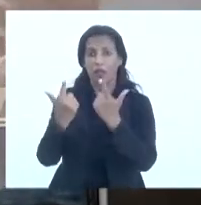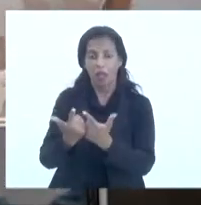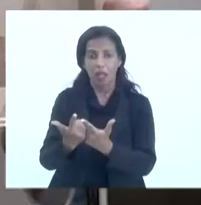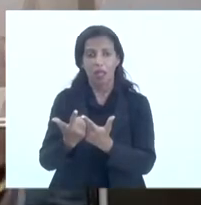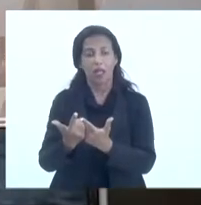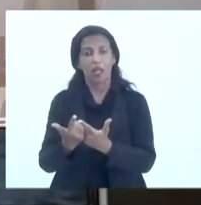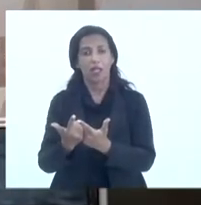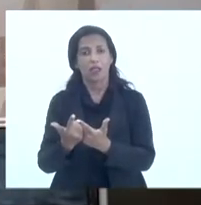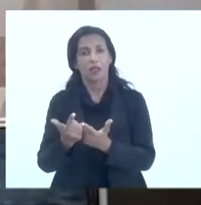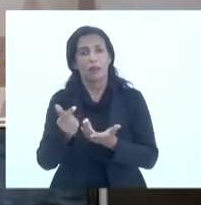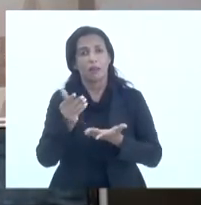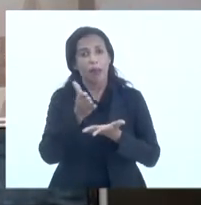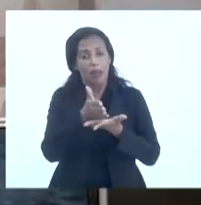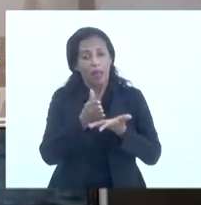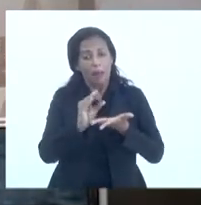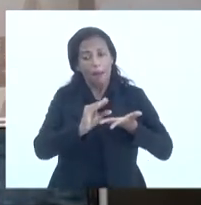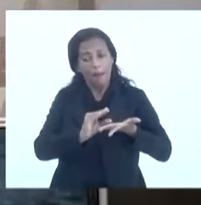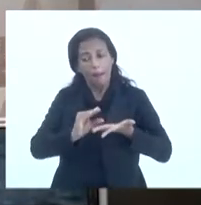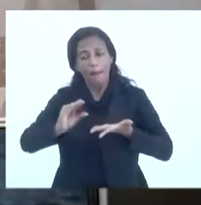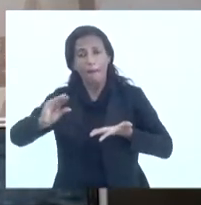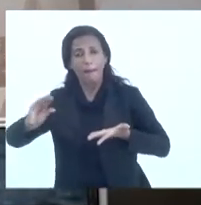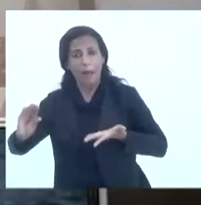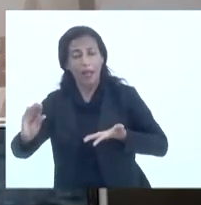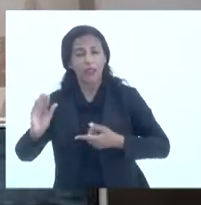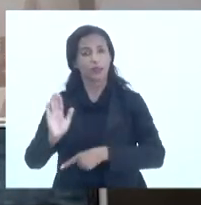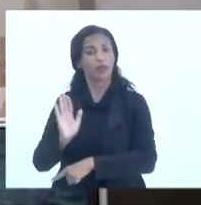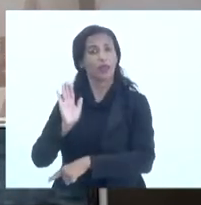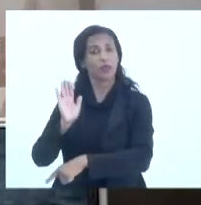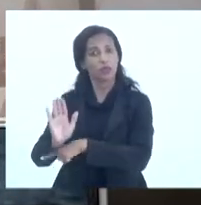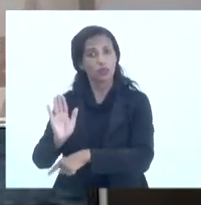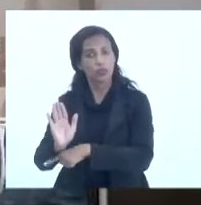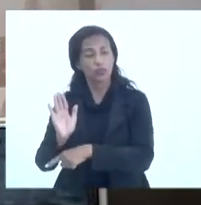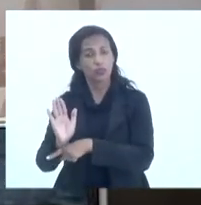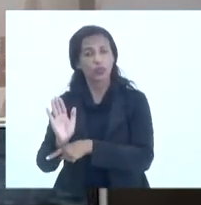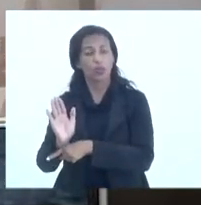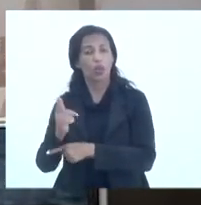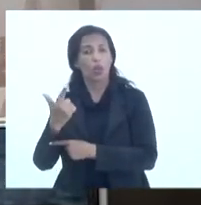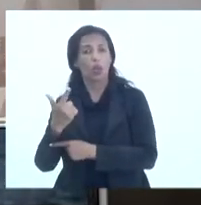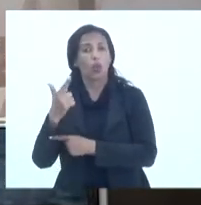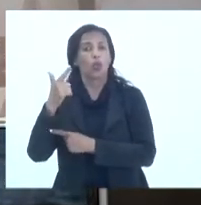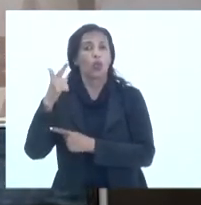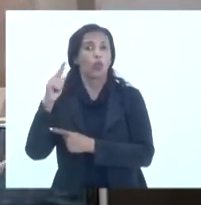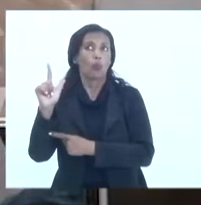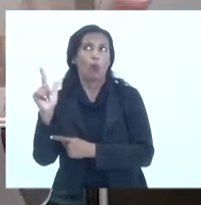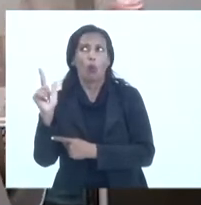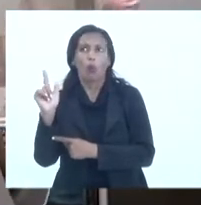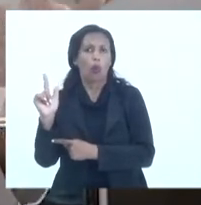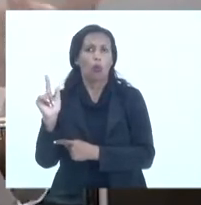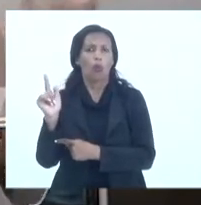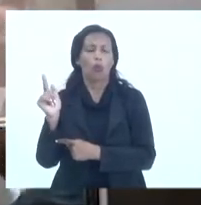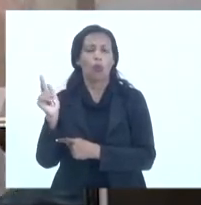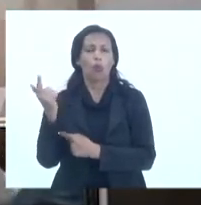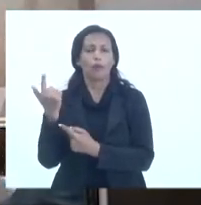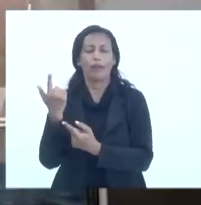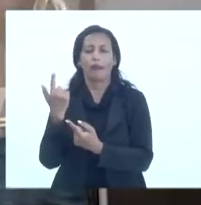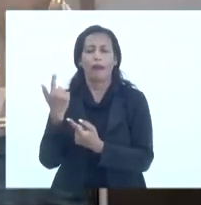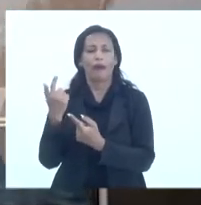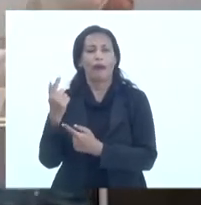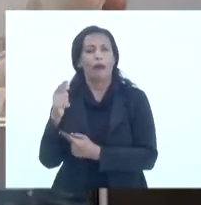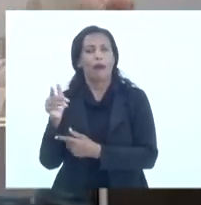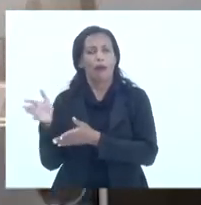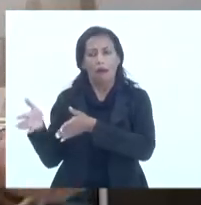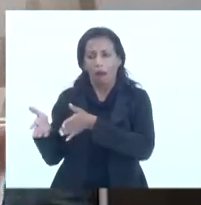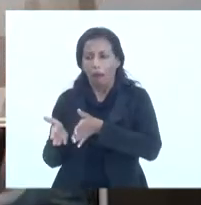se reserva alguma parte desse Fundo Soberano para ajudar numa outra, vamos dizer, uma outra estrada que seria do outro